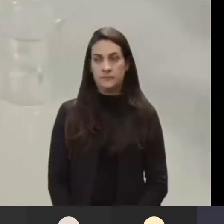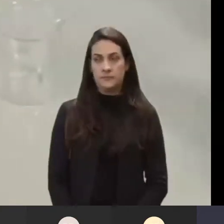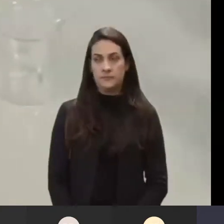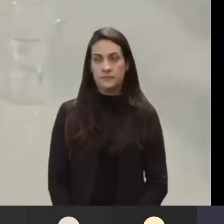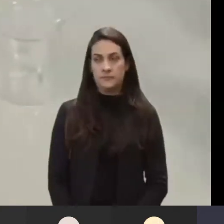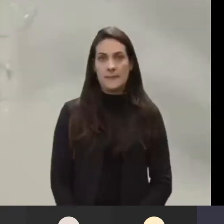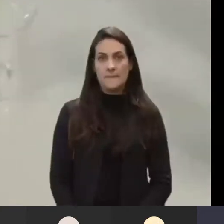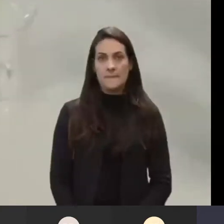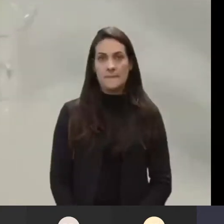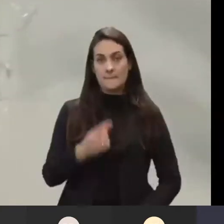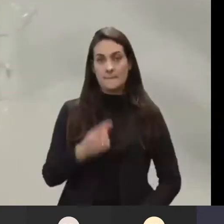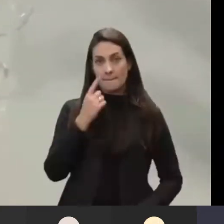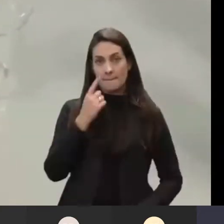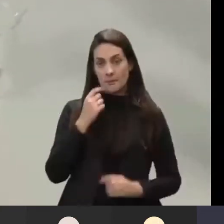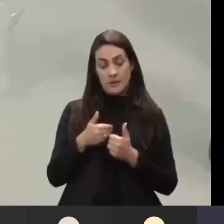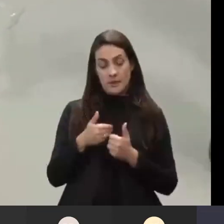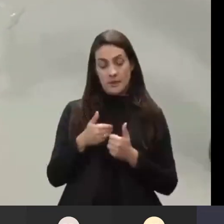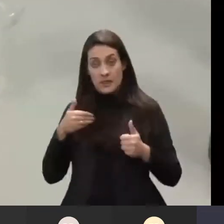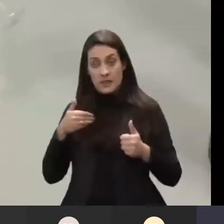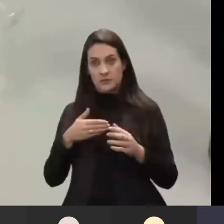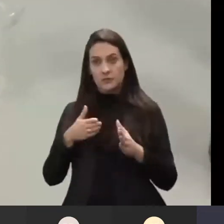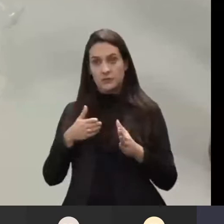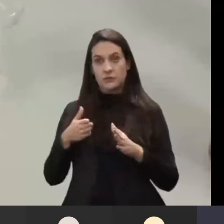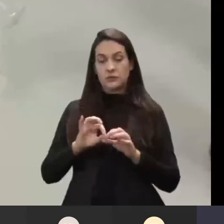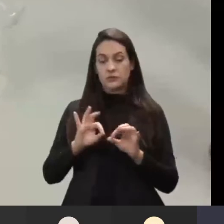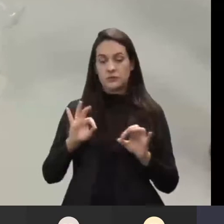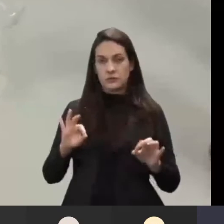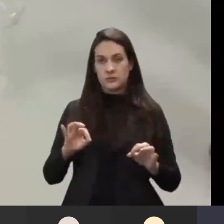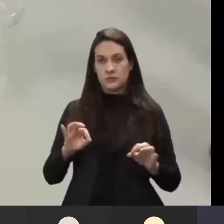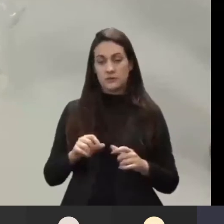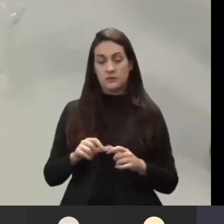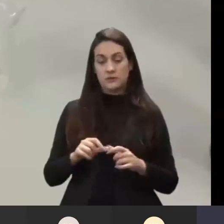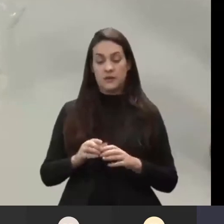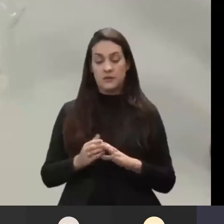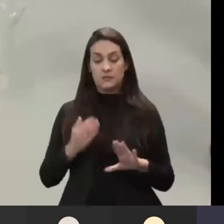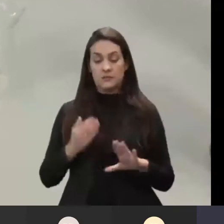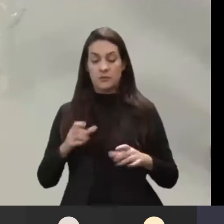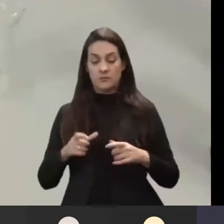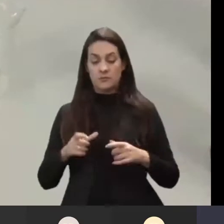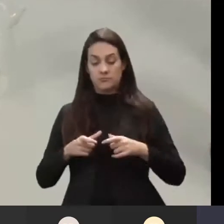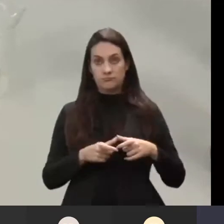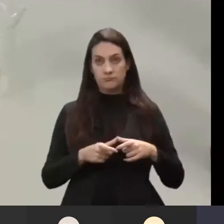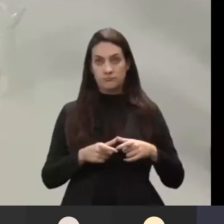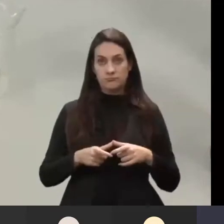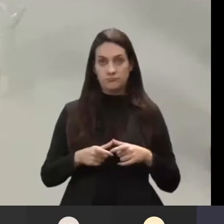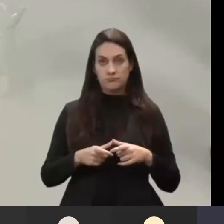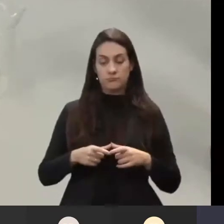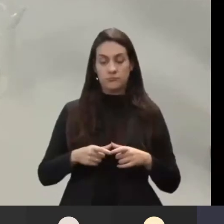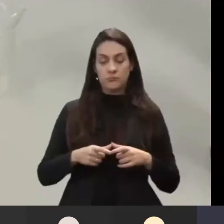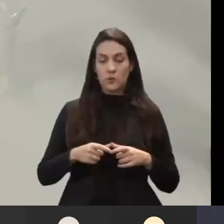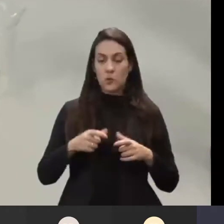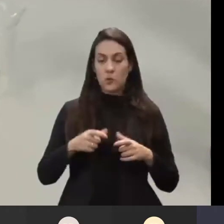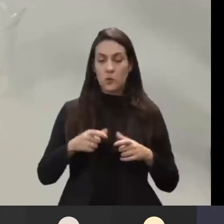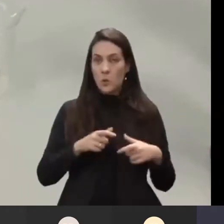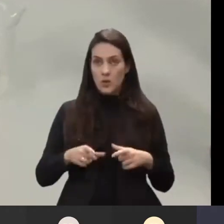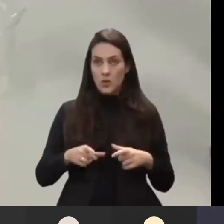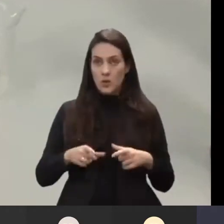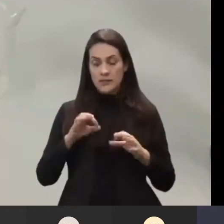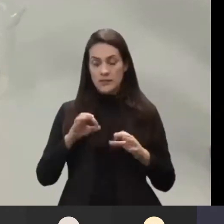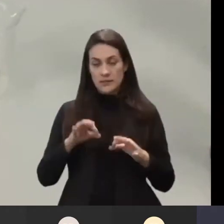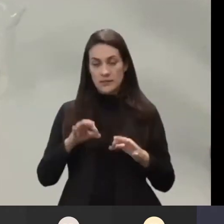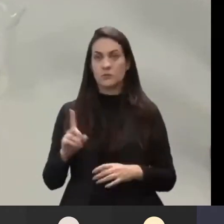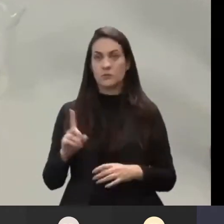eu arrastei para posicionar o disco no local correto. Posso fazer isso? Não, tá? Então, se